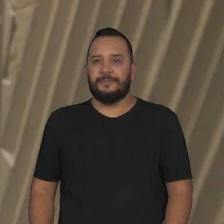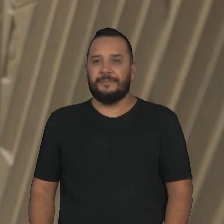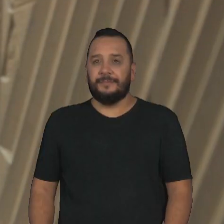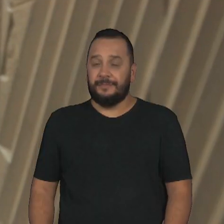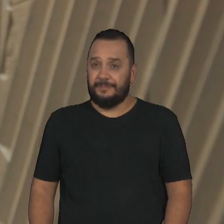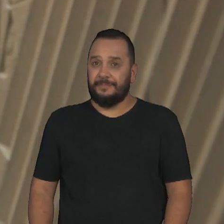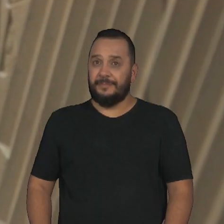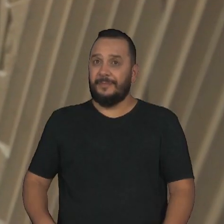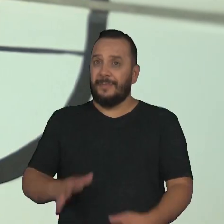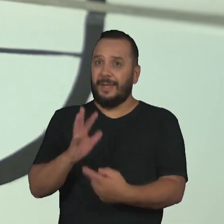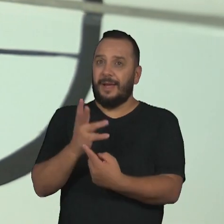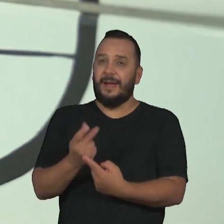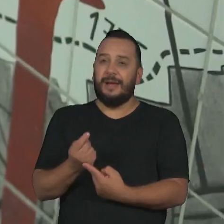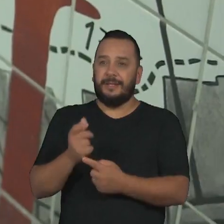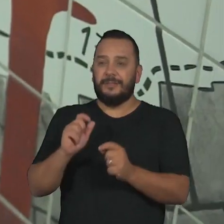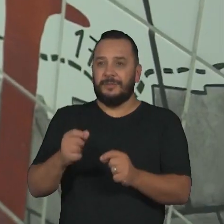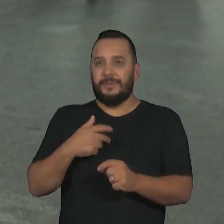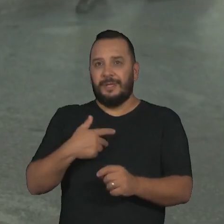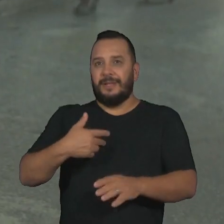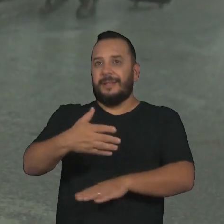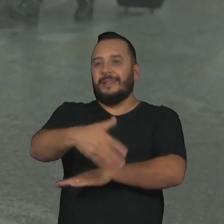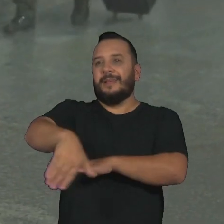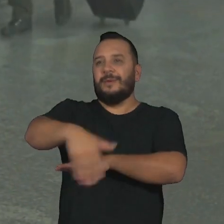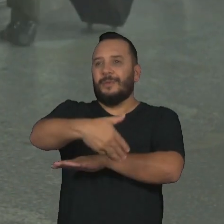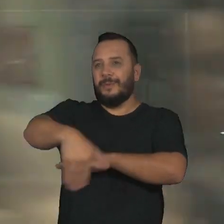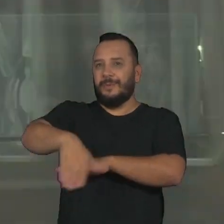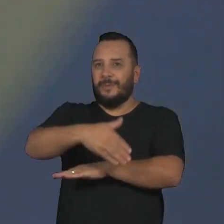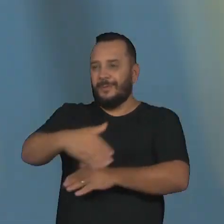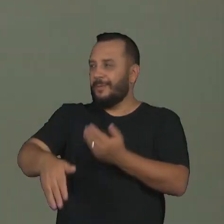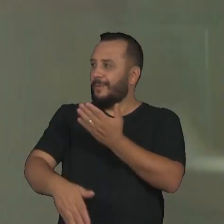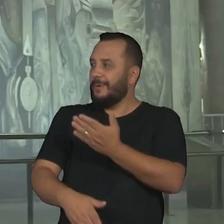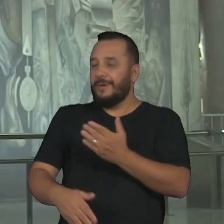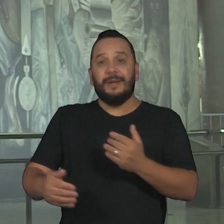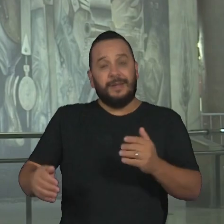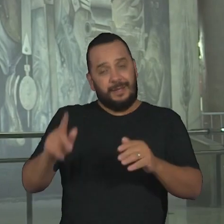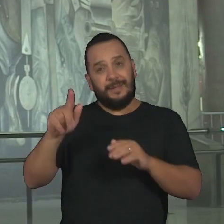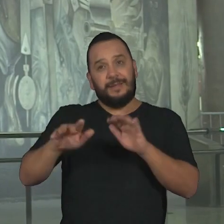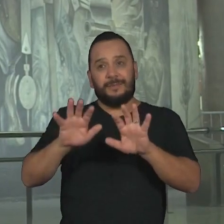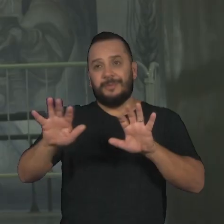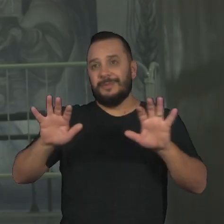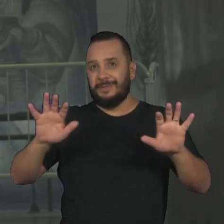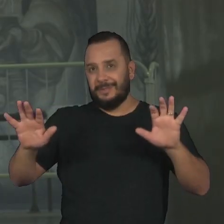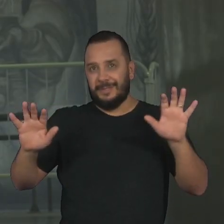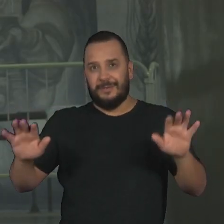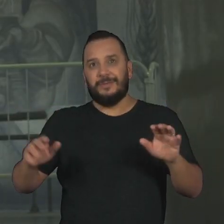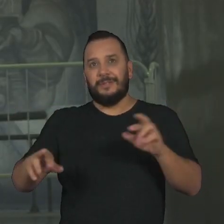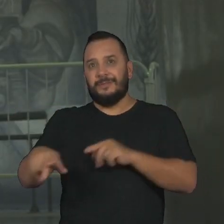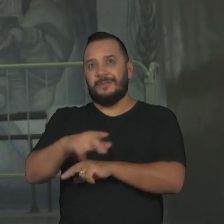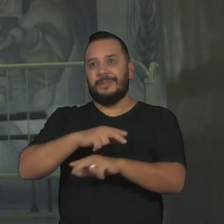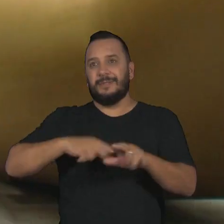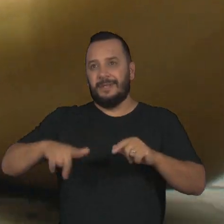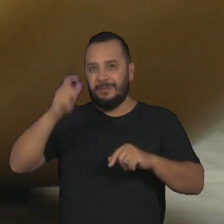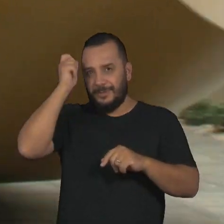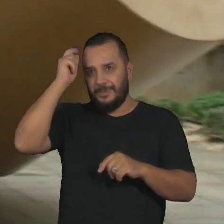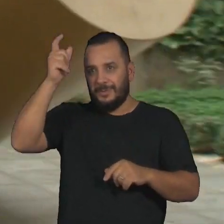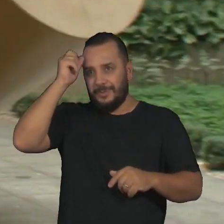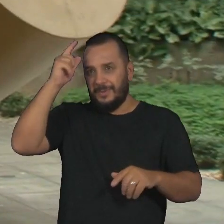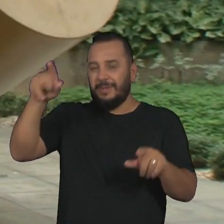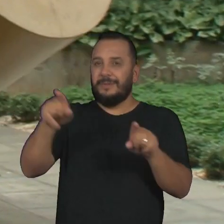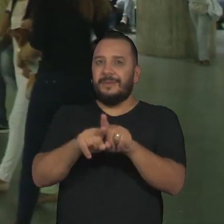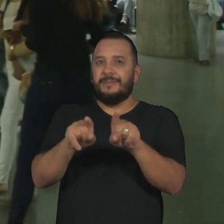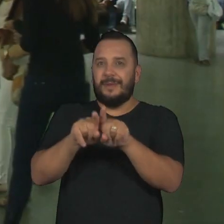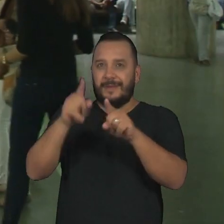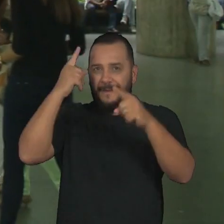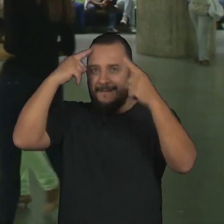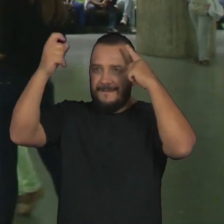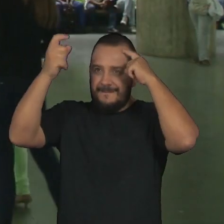A arte pública é uma forma vibrante de exposição da diversidade cultural e da efervescência